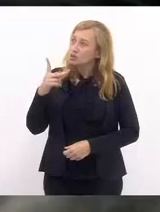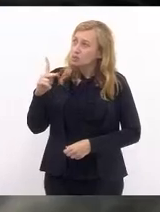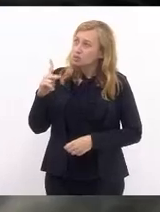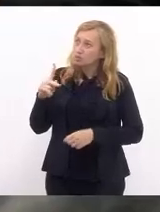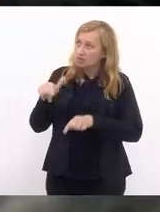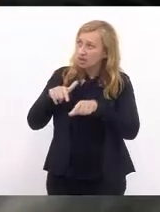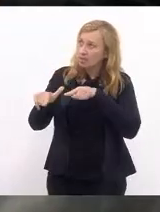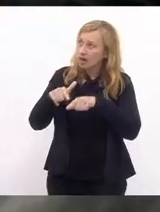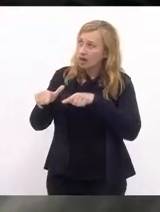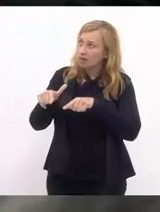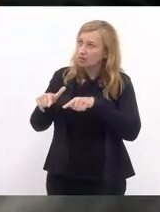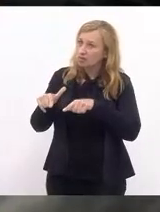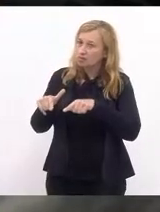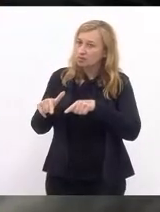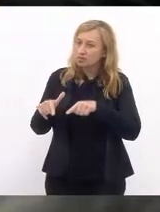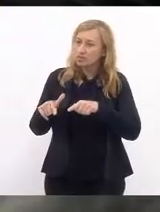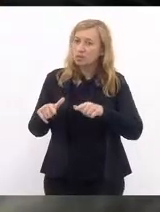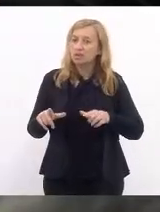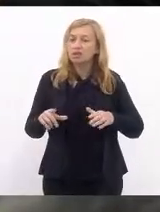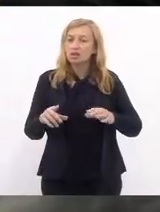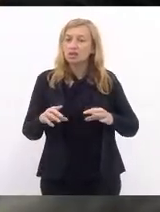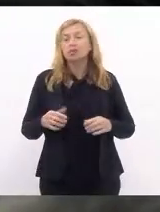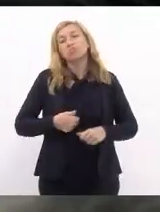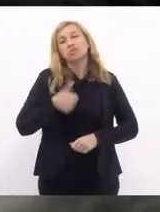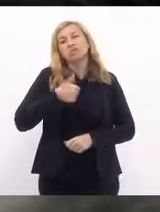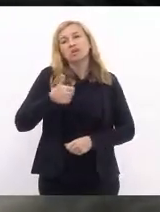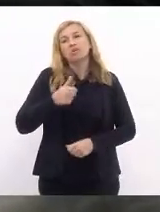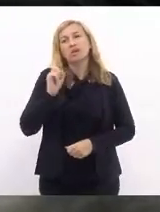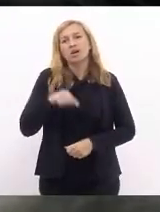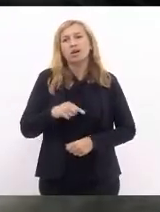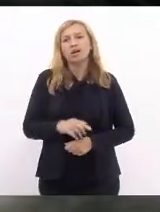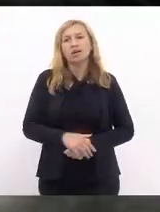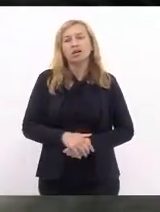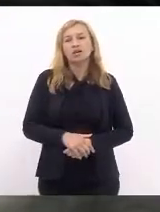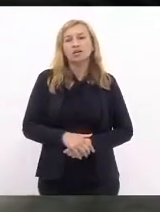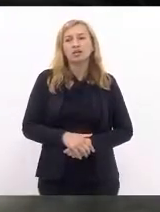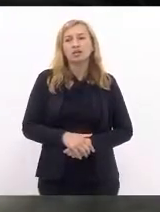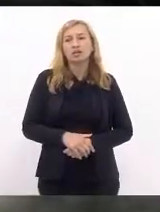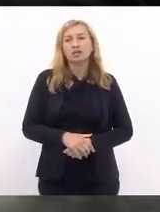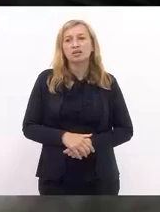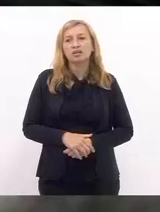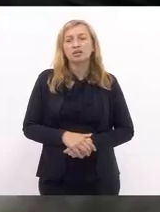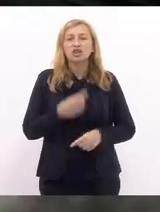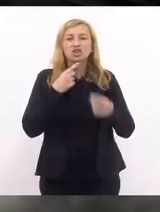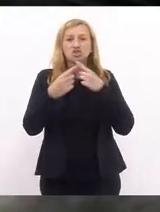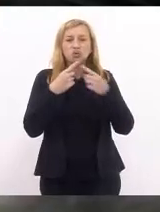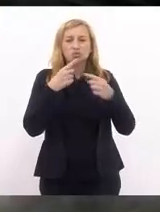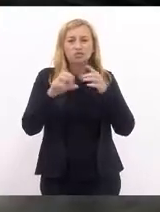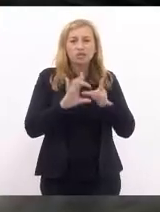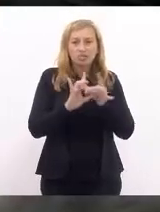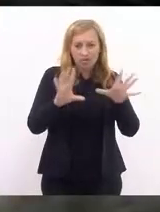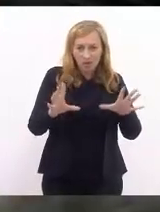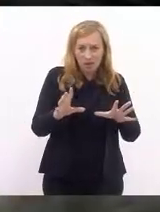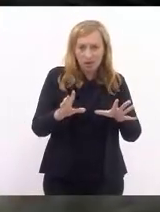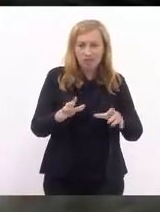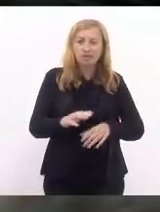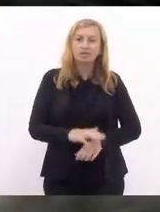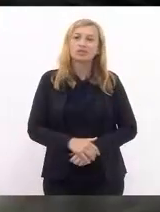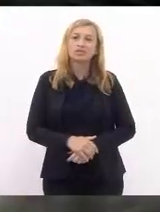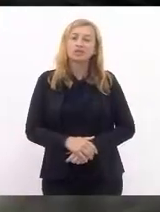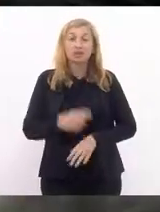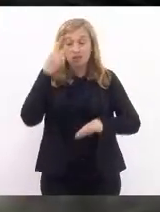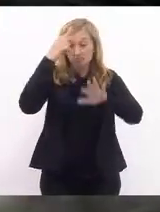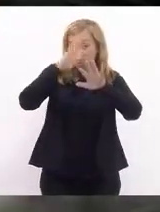presidência e que essa legislatura deixam em primeiro lugar é restabelecer a discussão democrática ideológica